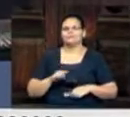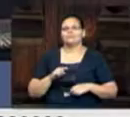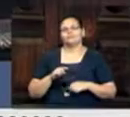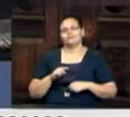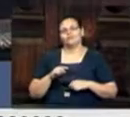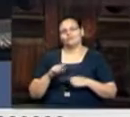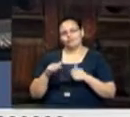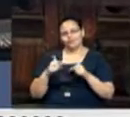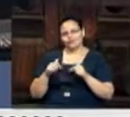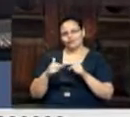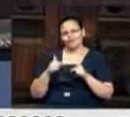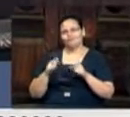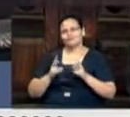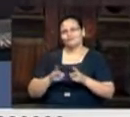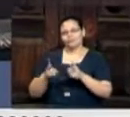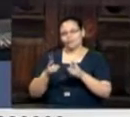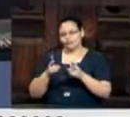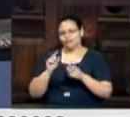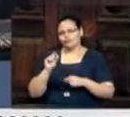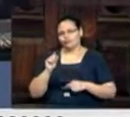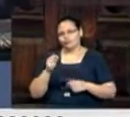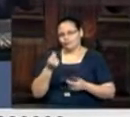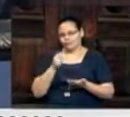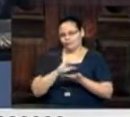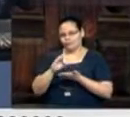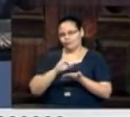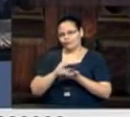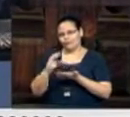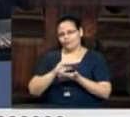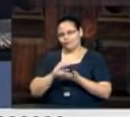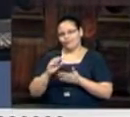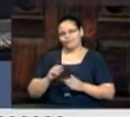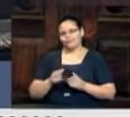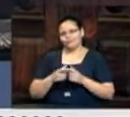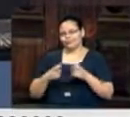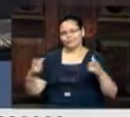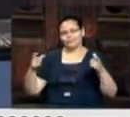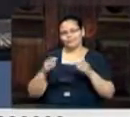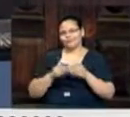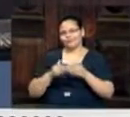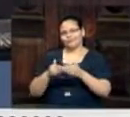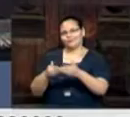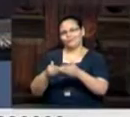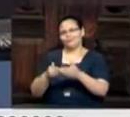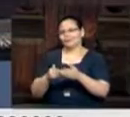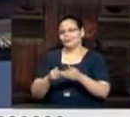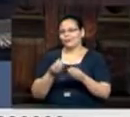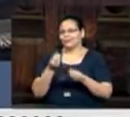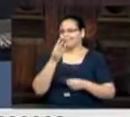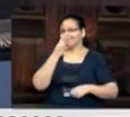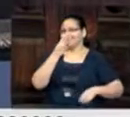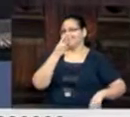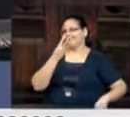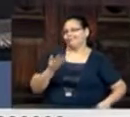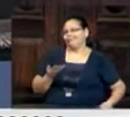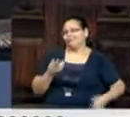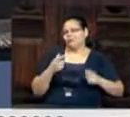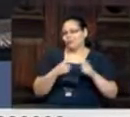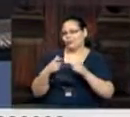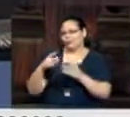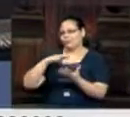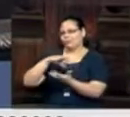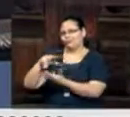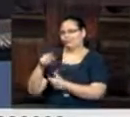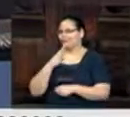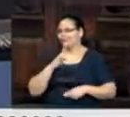serviço, mas continua financiando o aprimoramento e a expansão do serviço. É incrível isso. Em nenhum lugar do mundo